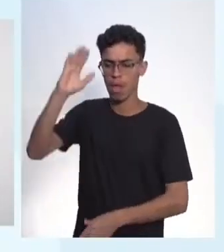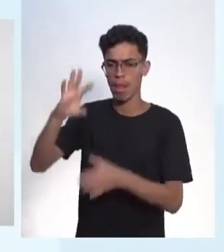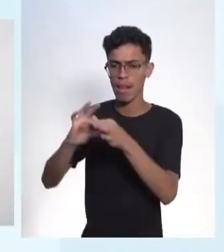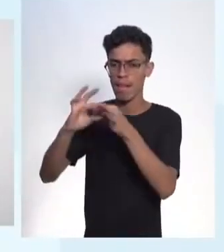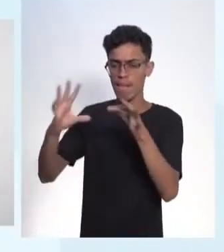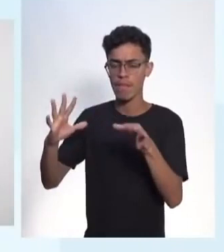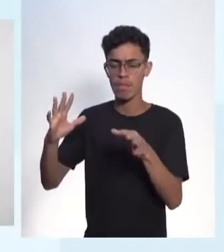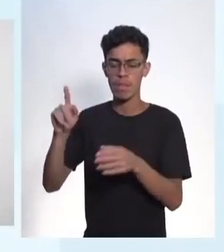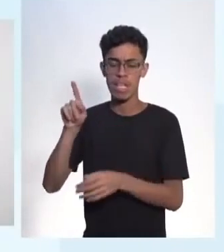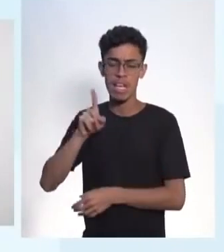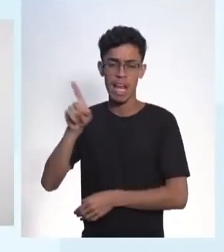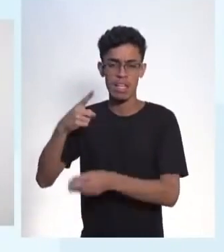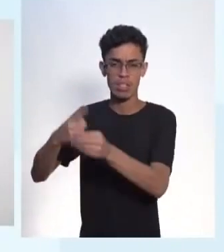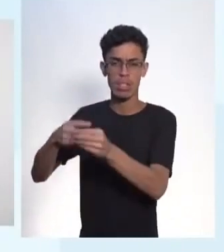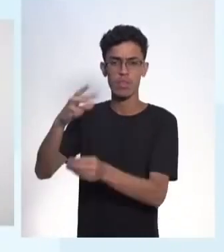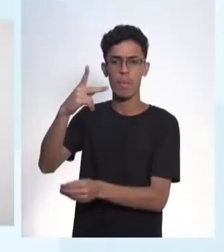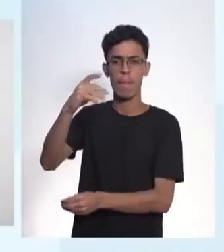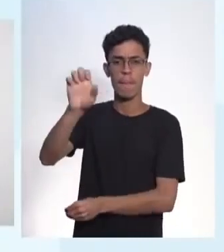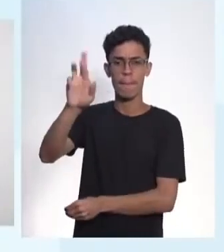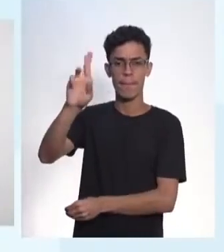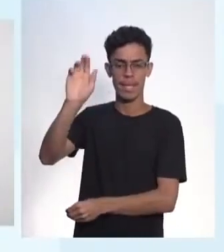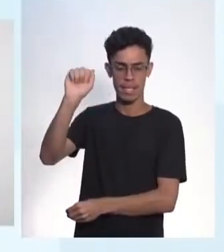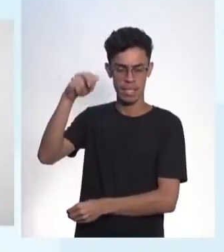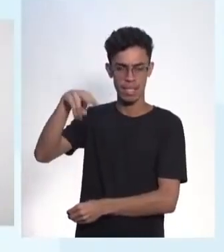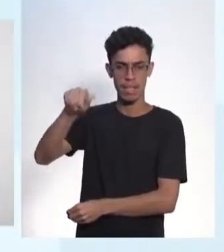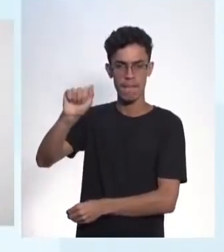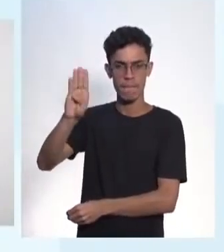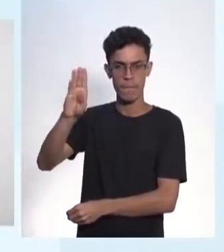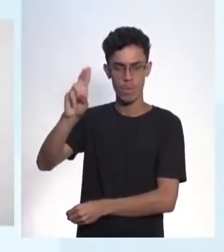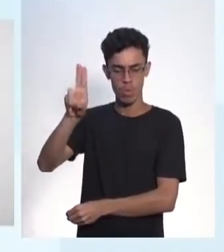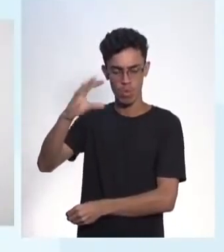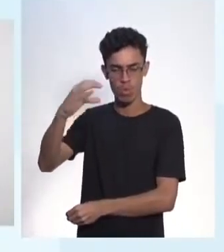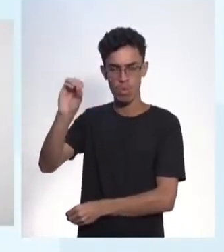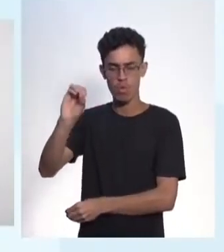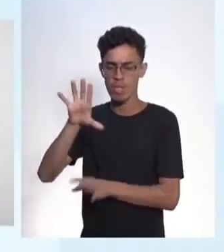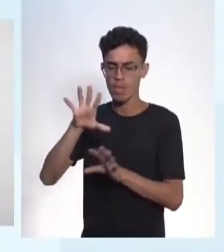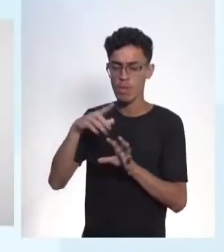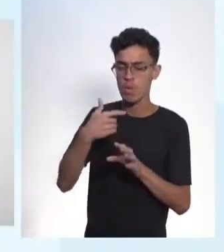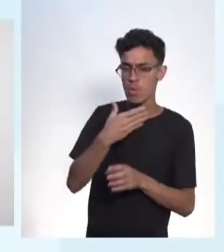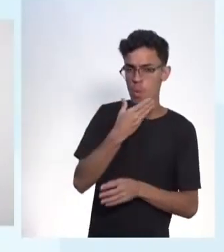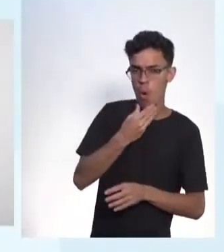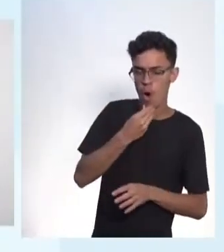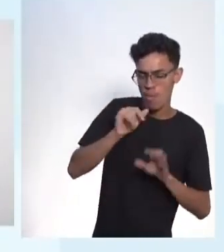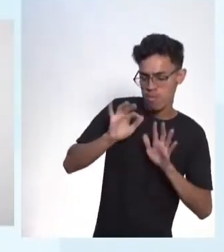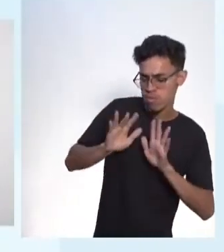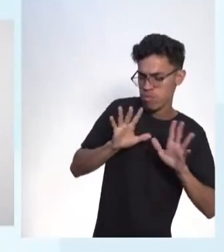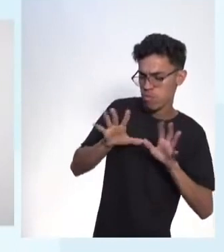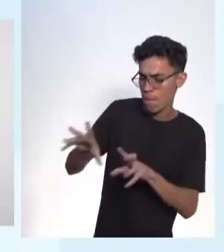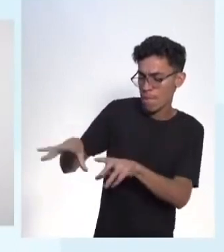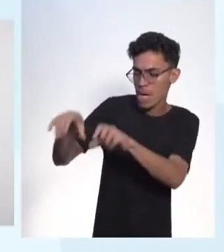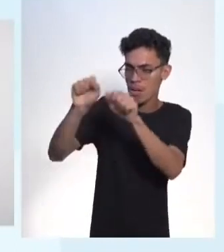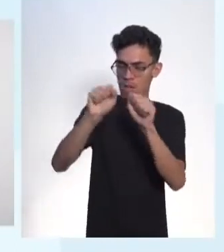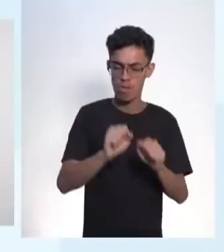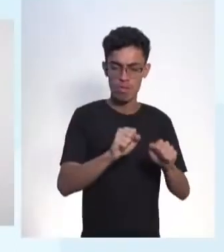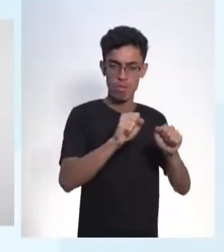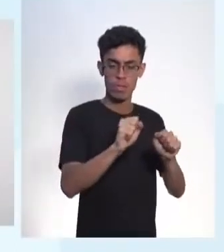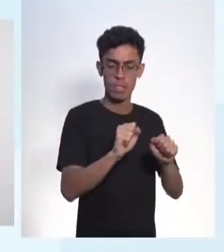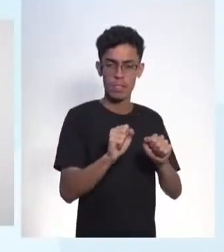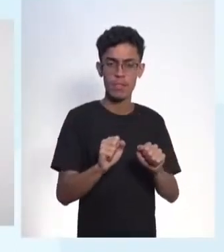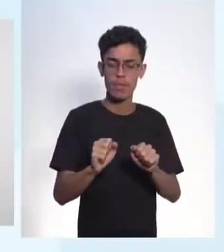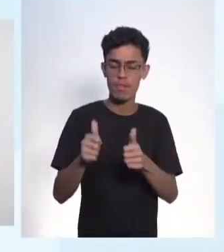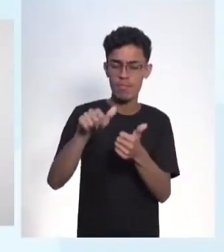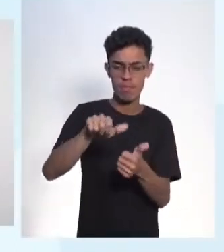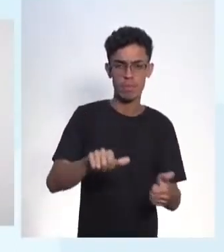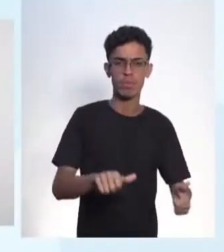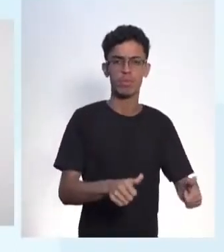capturado por volta de 6 anos e entregue ao padre missionário Antônio Melo. Zumbi foi batizado,